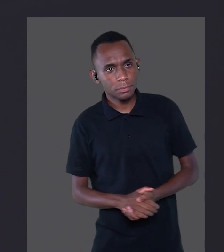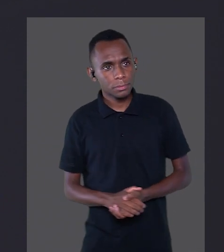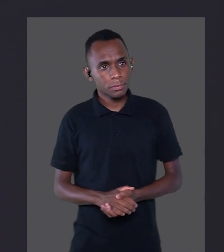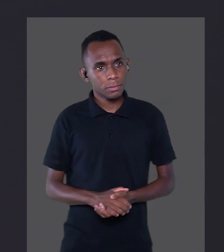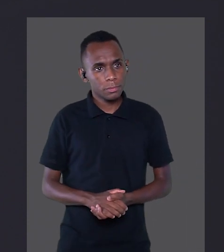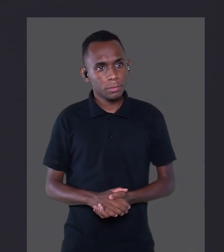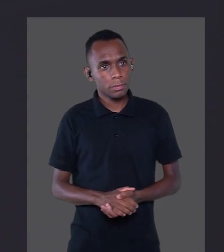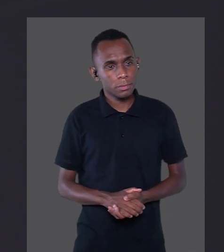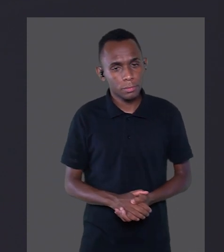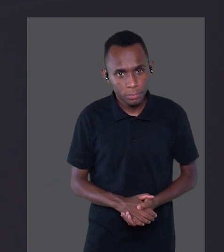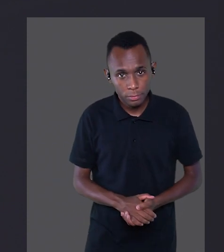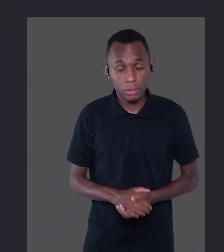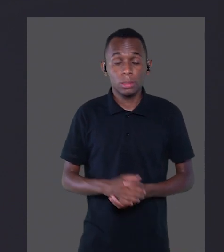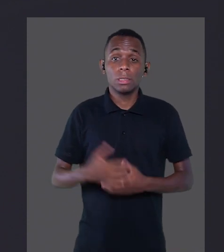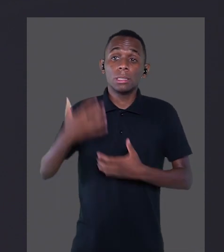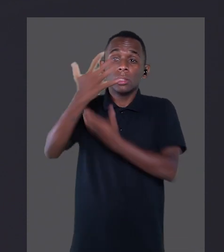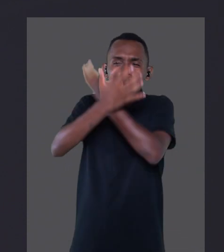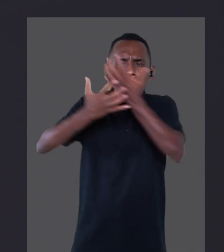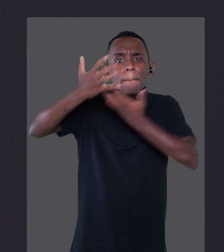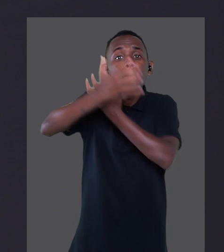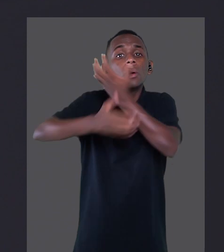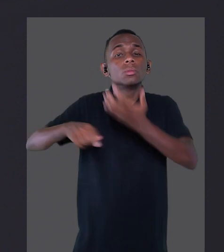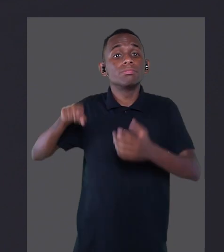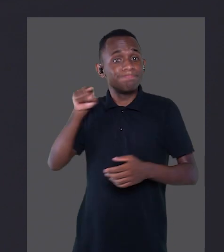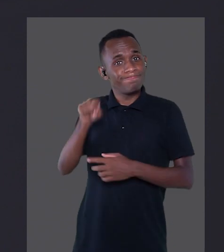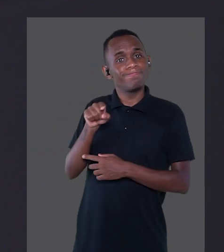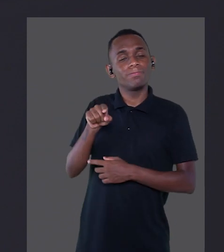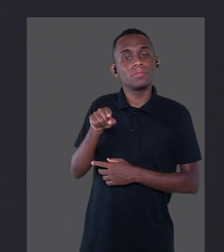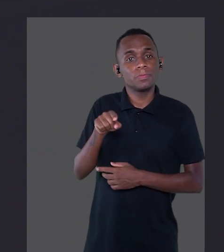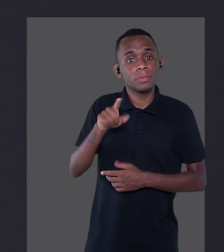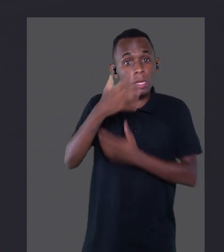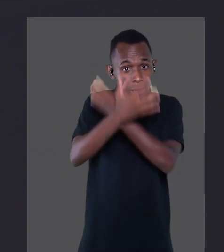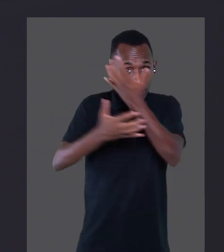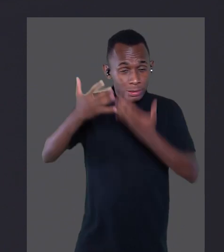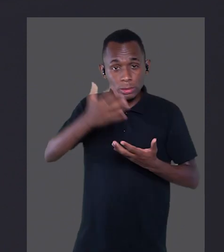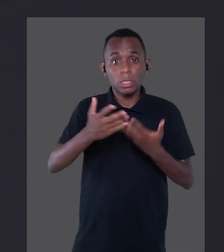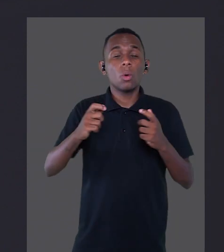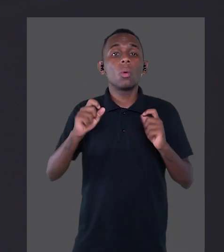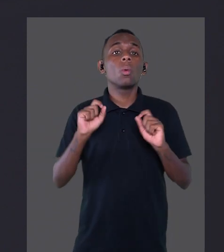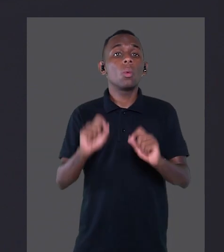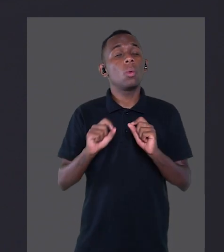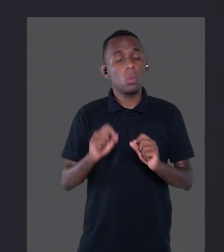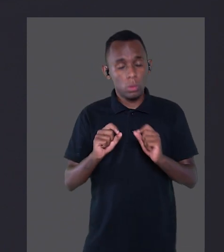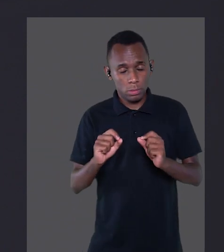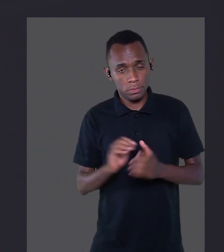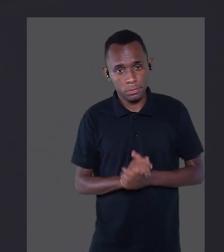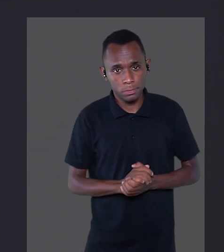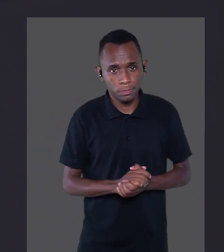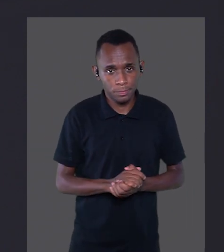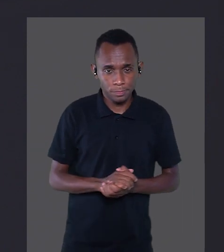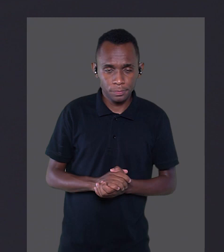acho assim, a questão da canção, especificamente, é que a canção ela tem uma...